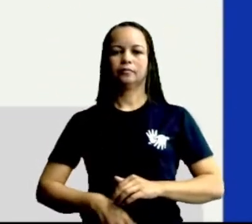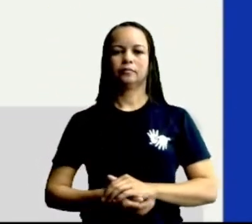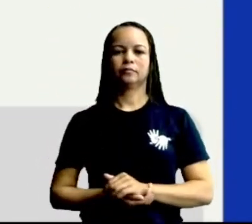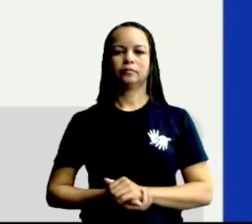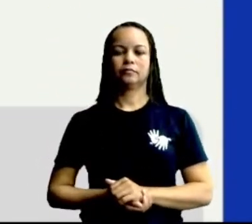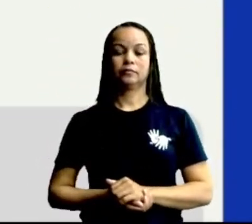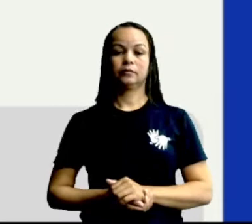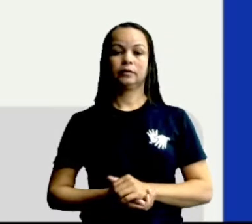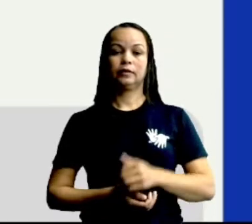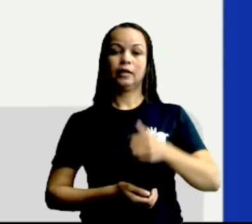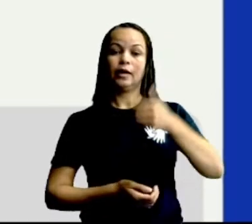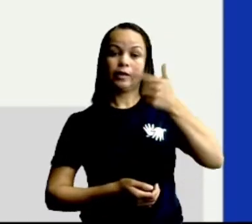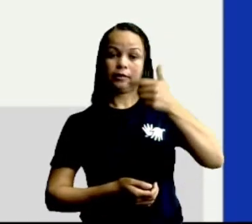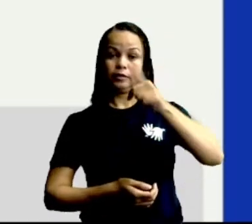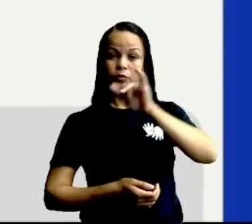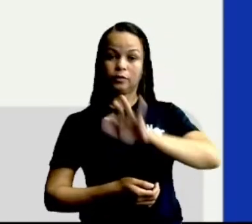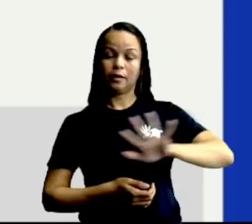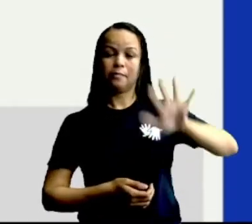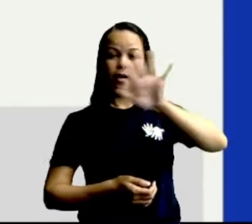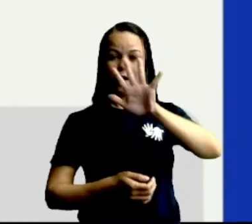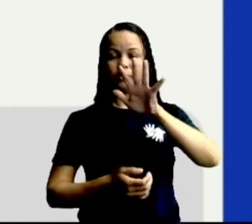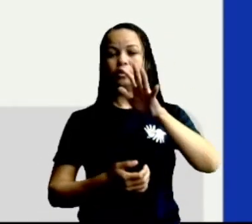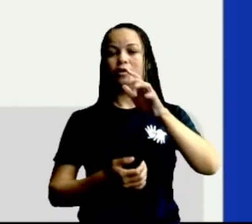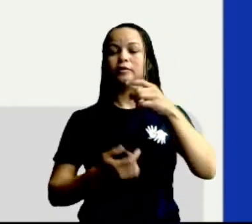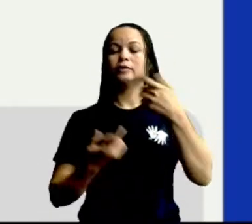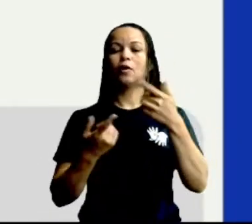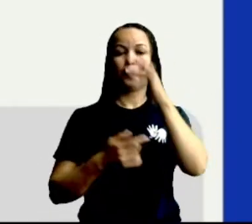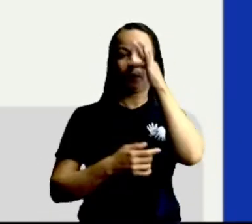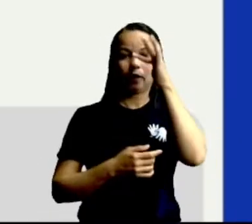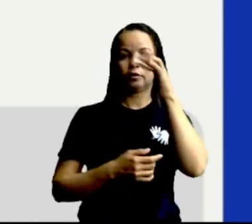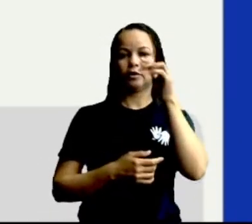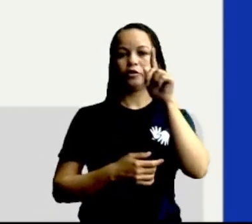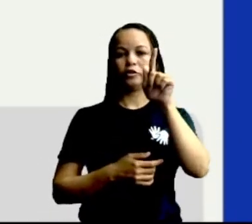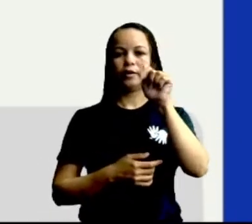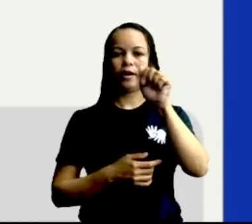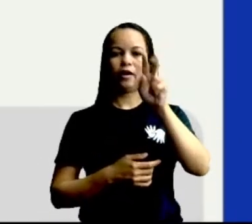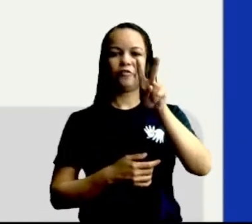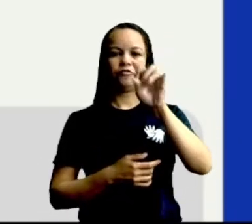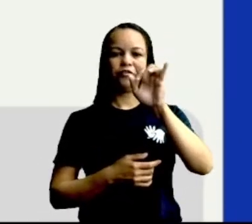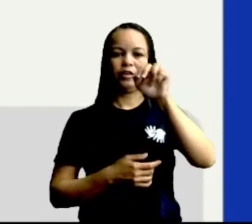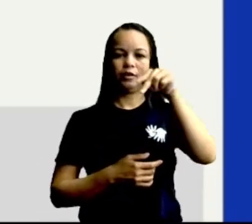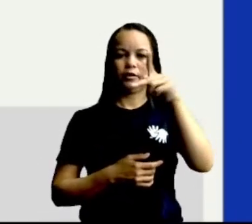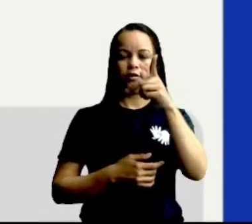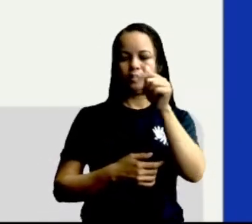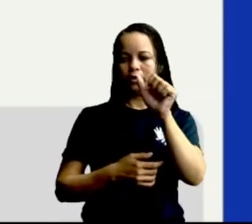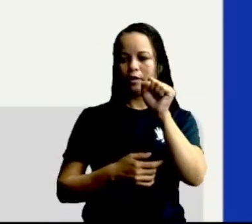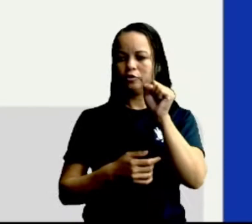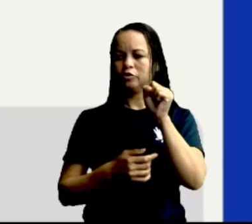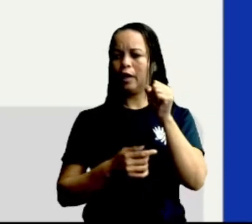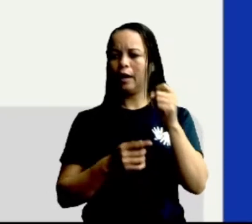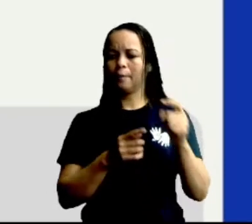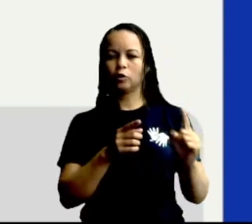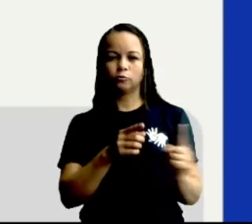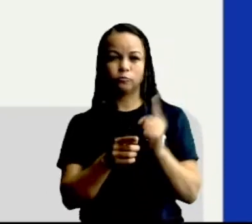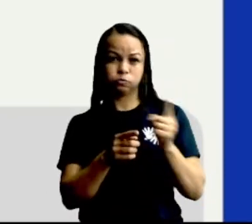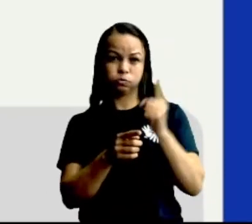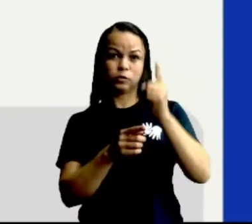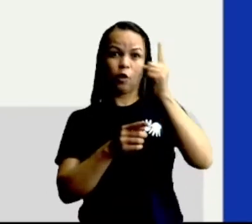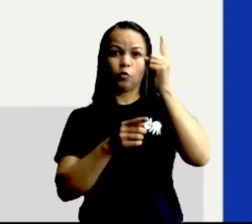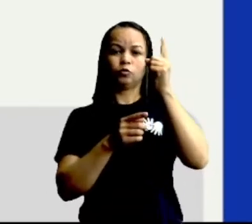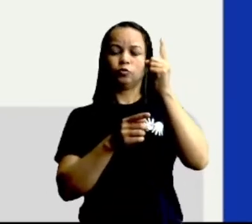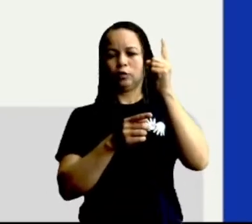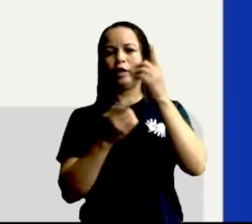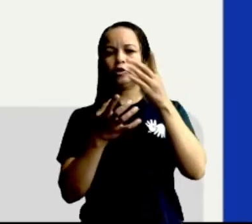Essa segunda imagem aí, gente, são plantas gavinhas. Elas podem alcançar maiores alturas e